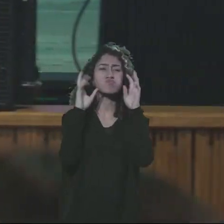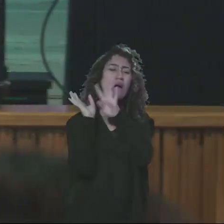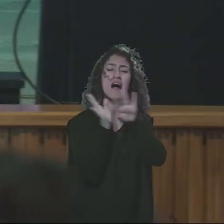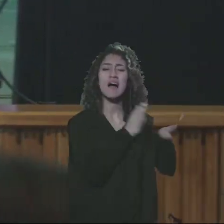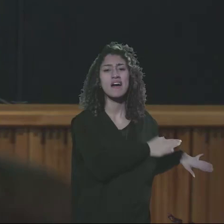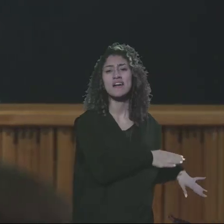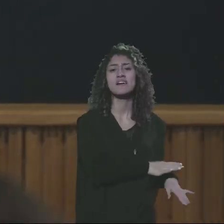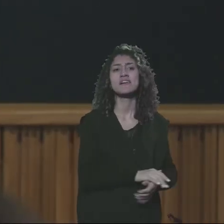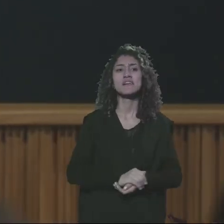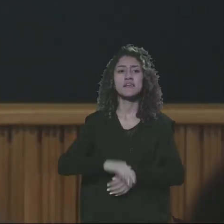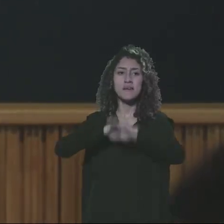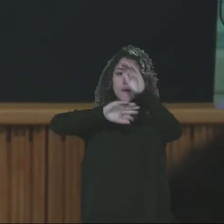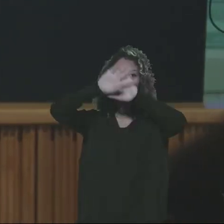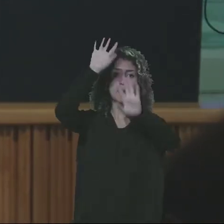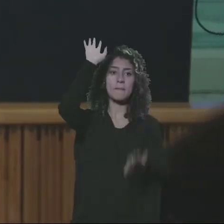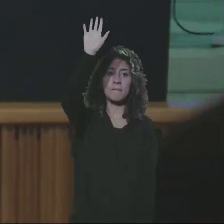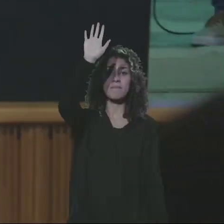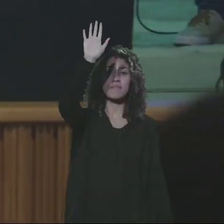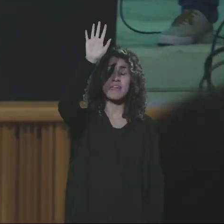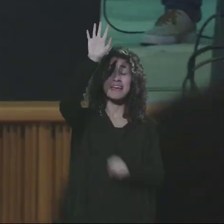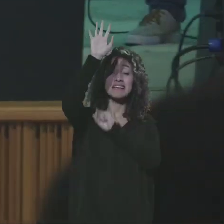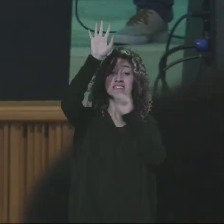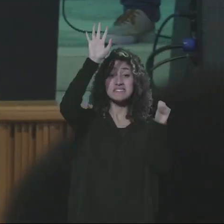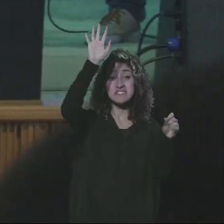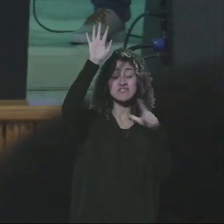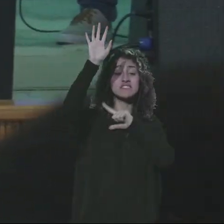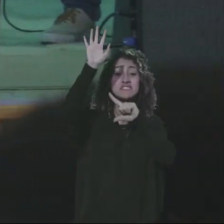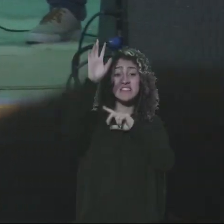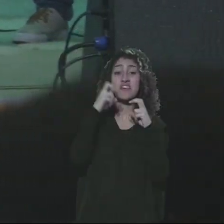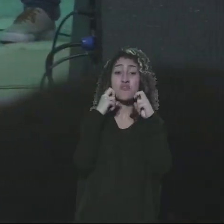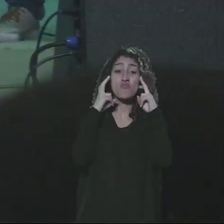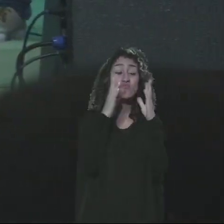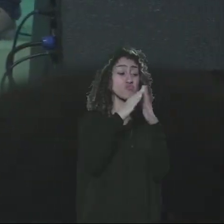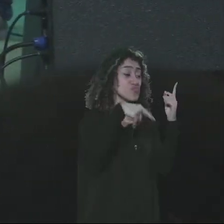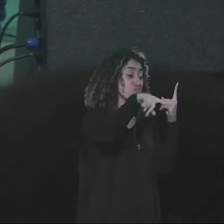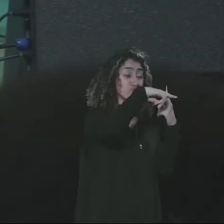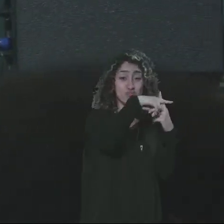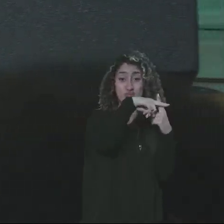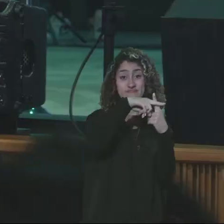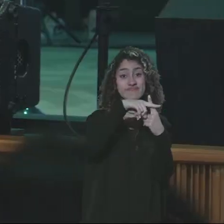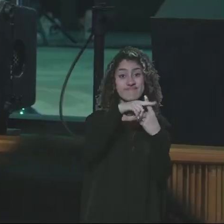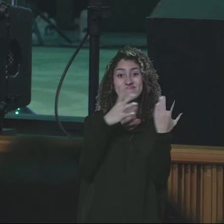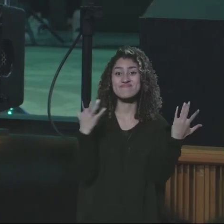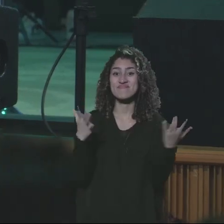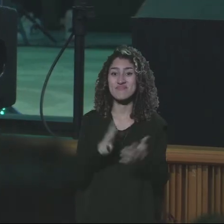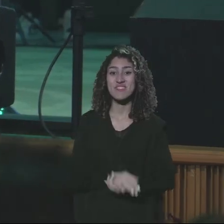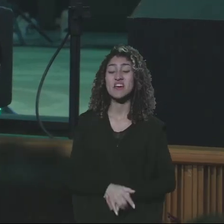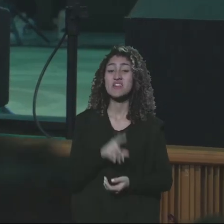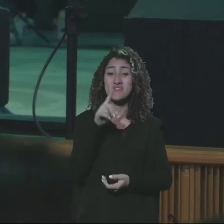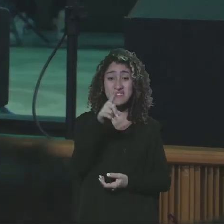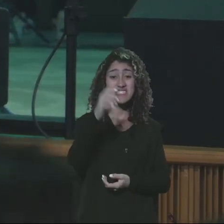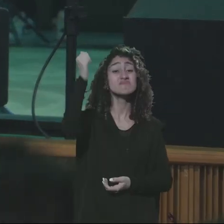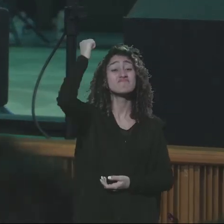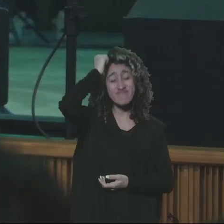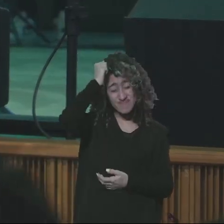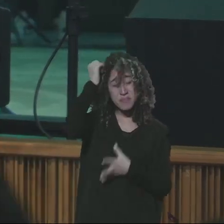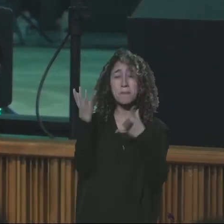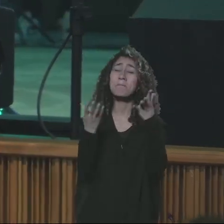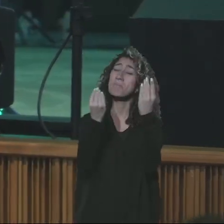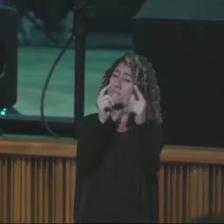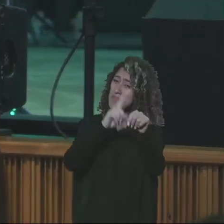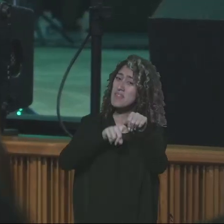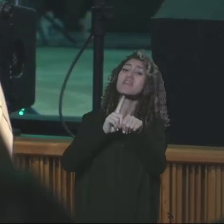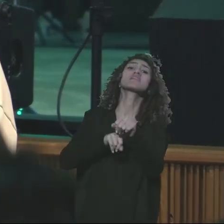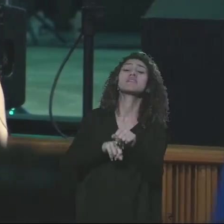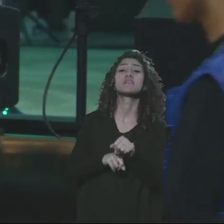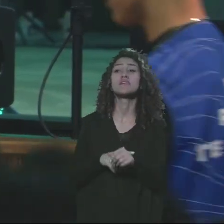alto. Se você tiver vergonha na igreja, meu irmão, por milhões e milhões de anos você vai se arrepender disso.